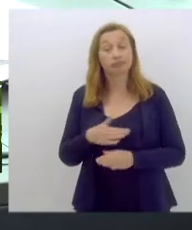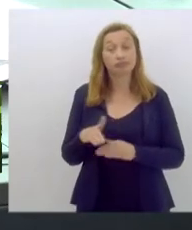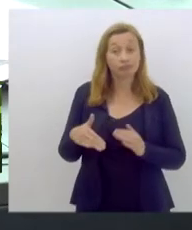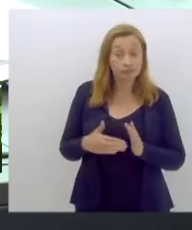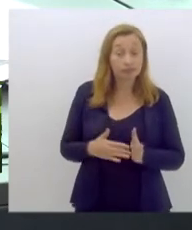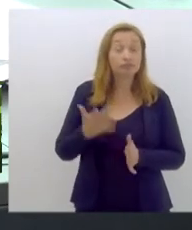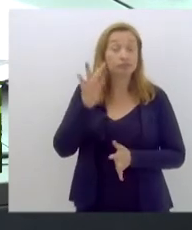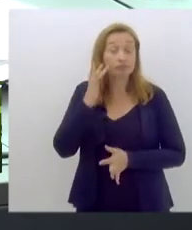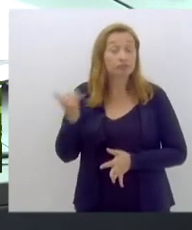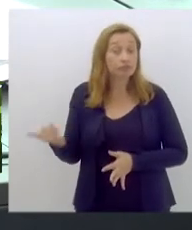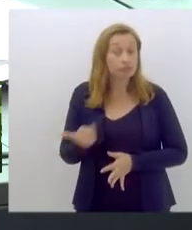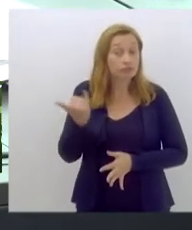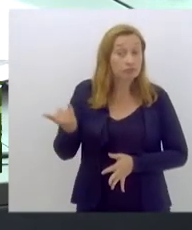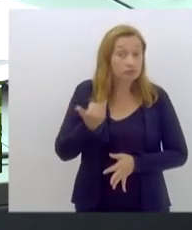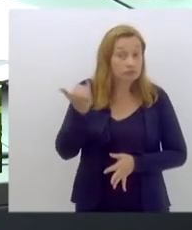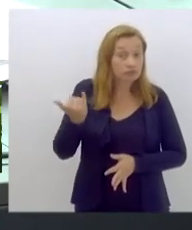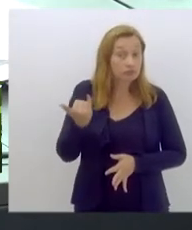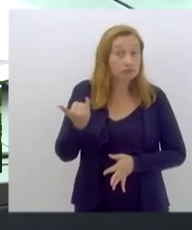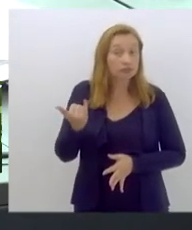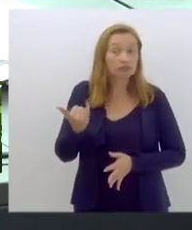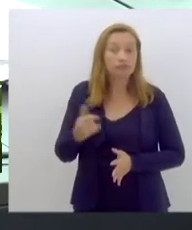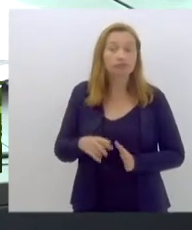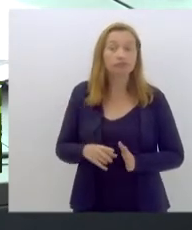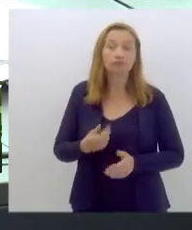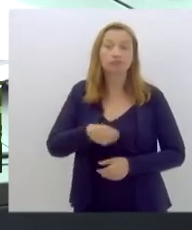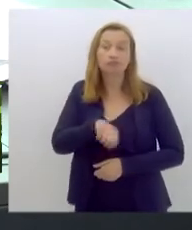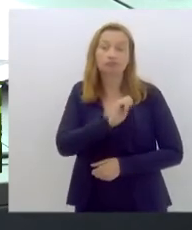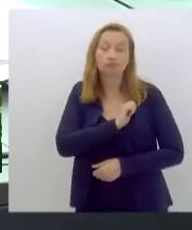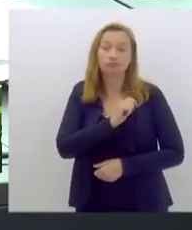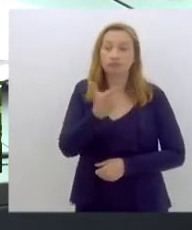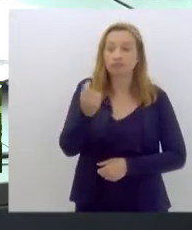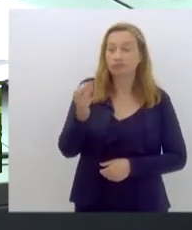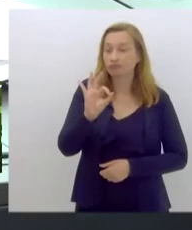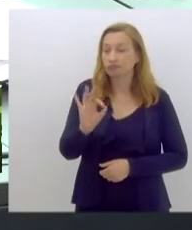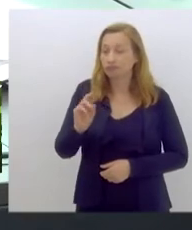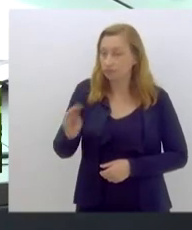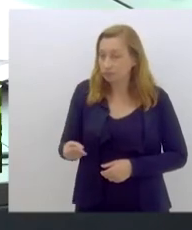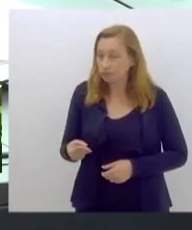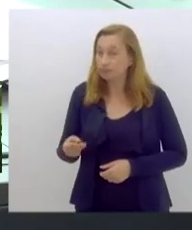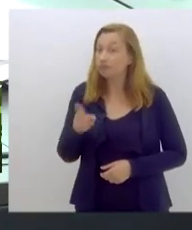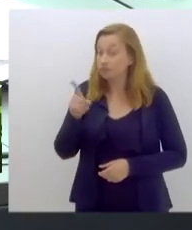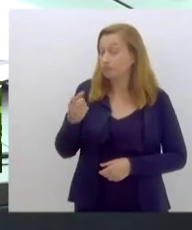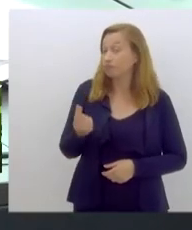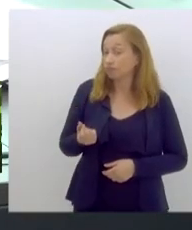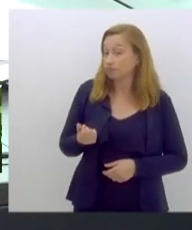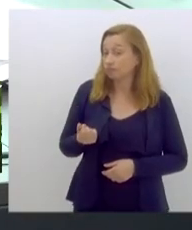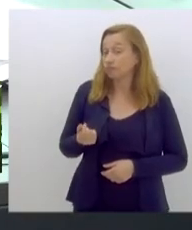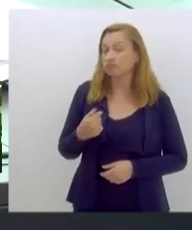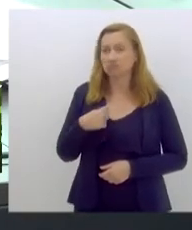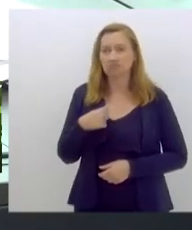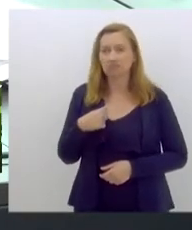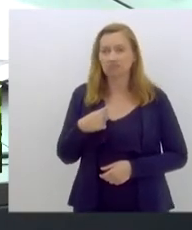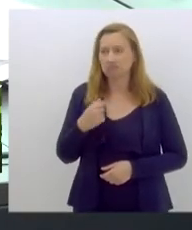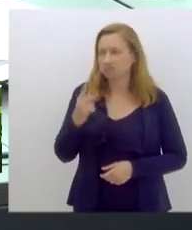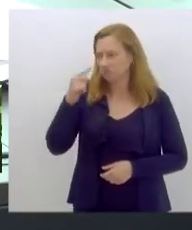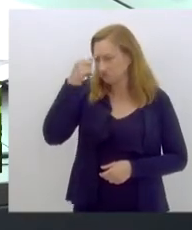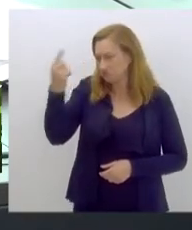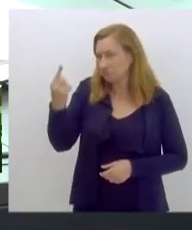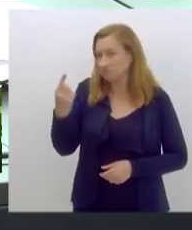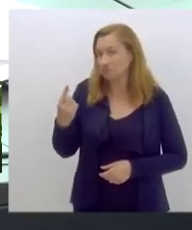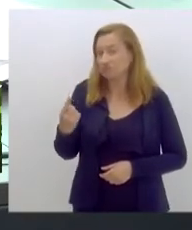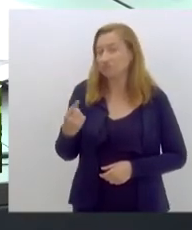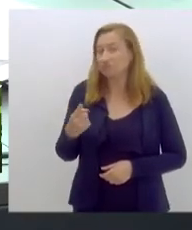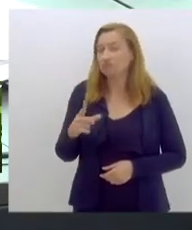que eu acho importantíssimo, dos benefícios fiscais de 20 bilhões. E esse valor eu também não inventei, tirei